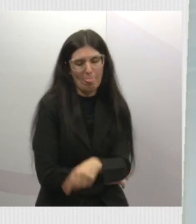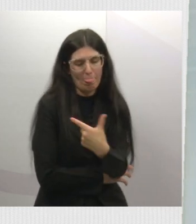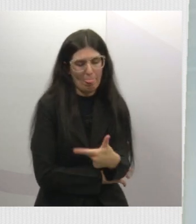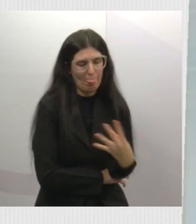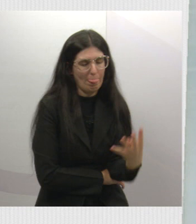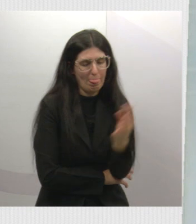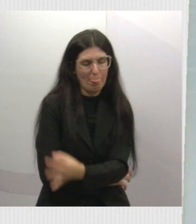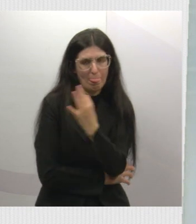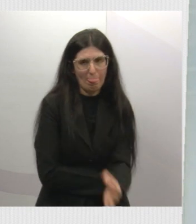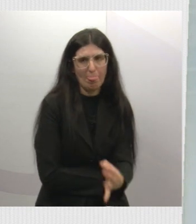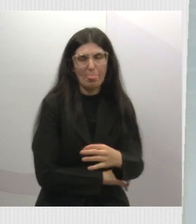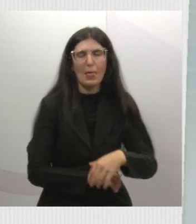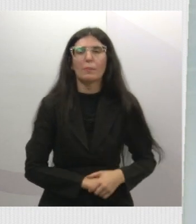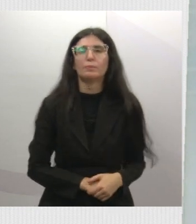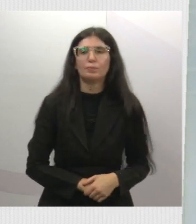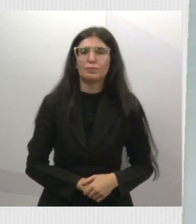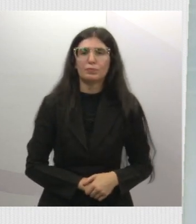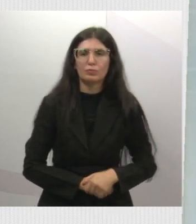26,24%.